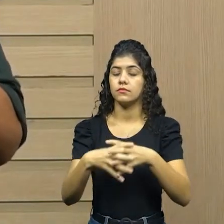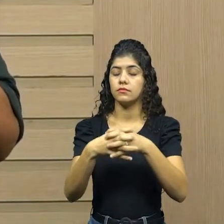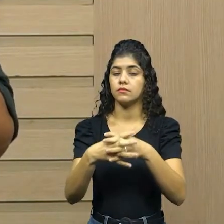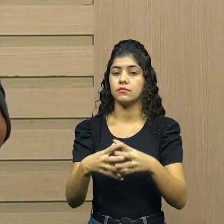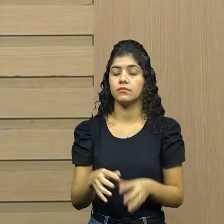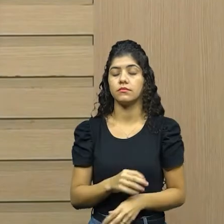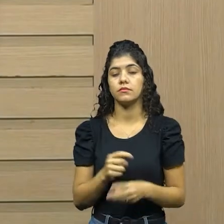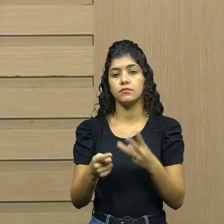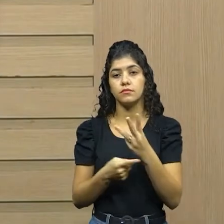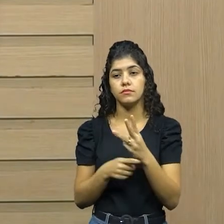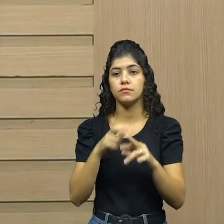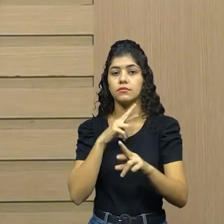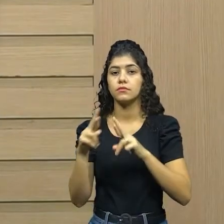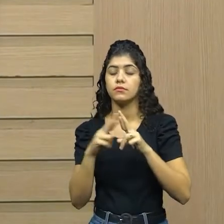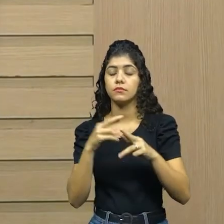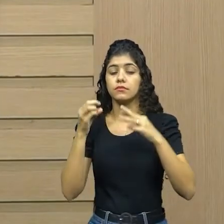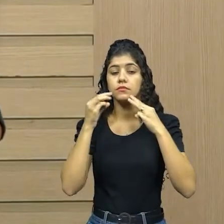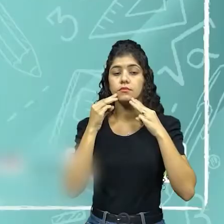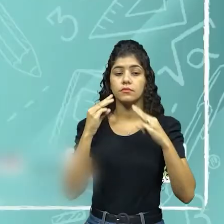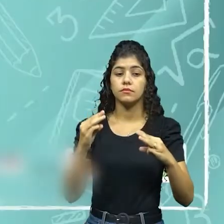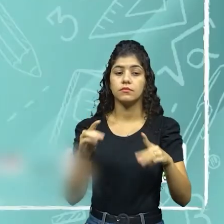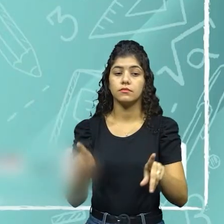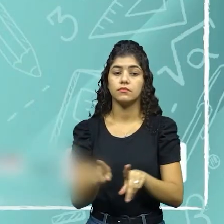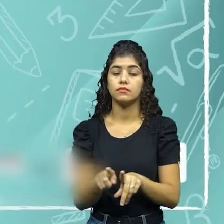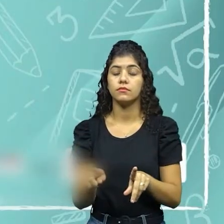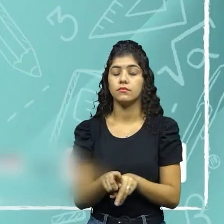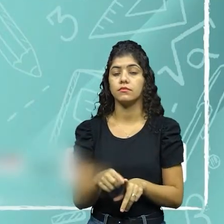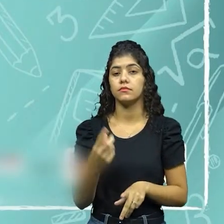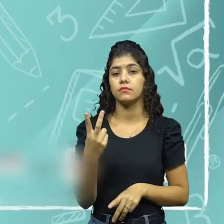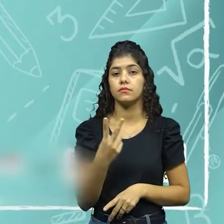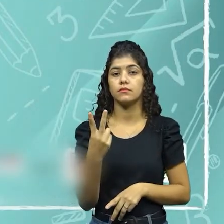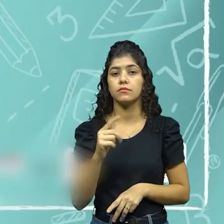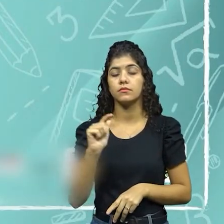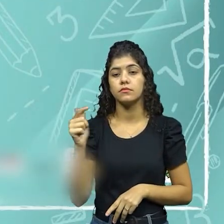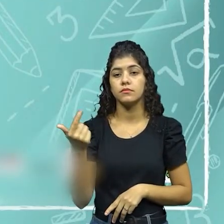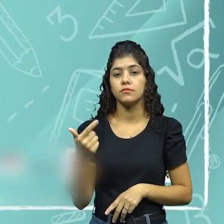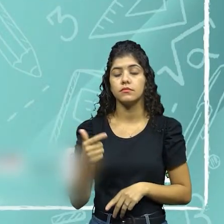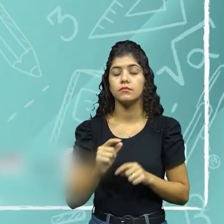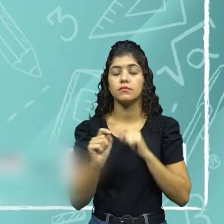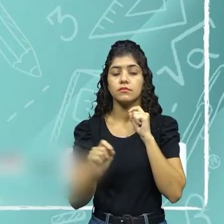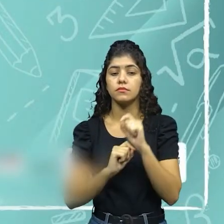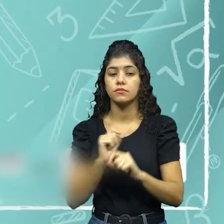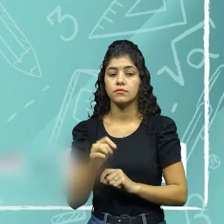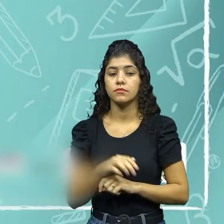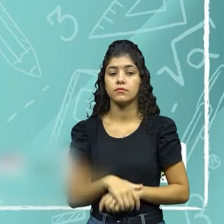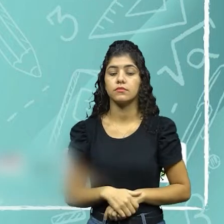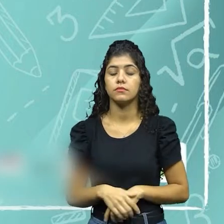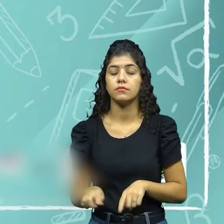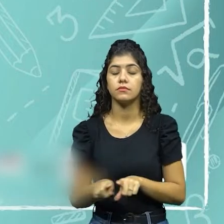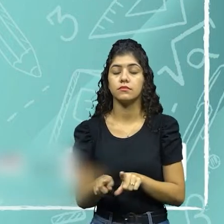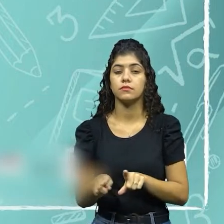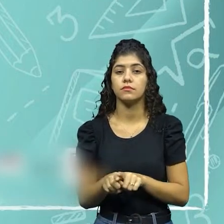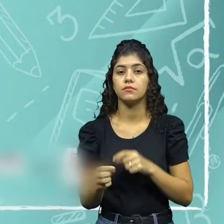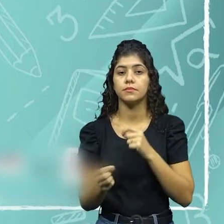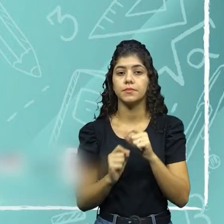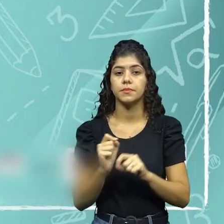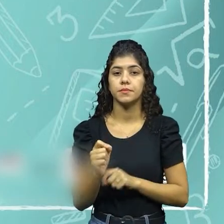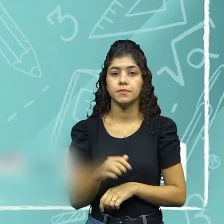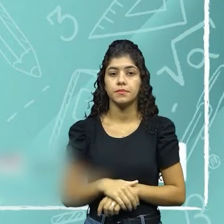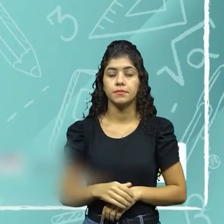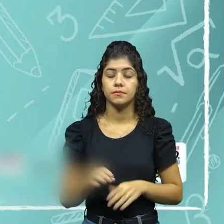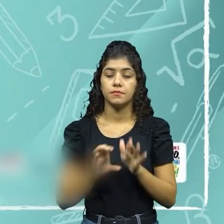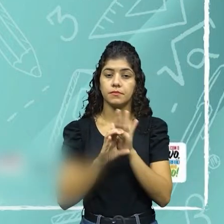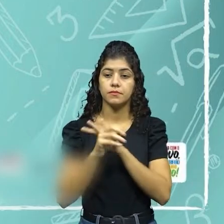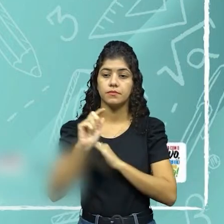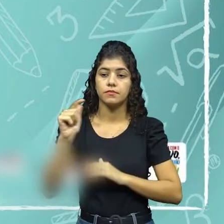aí estão conectados com relação ao marketing. Outros dois pontos que estão fomentados